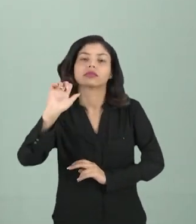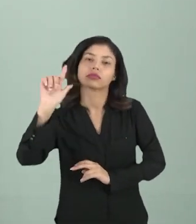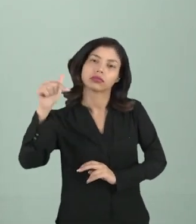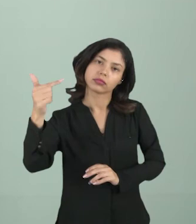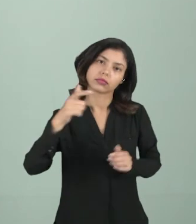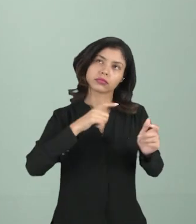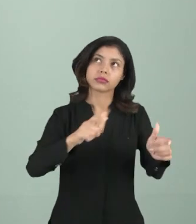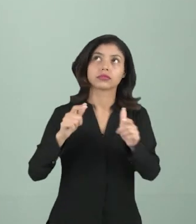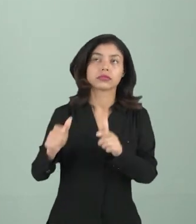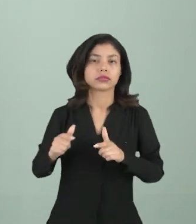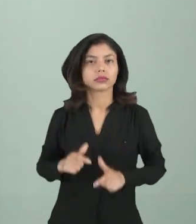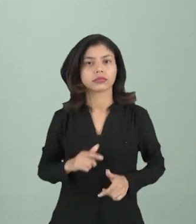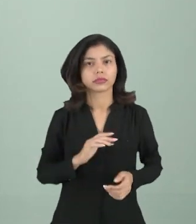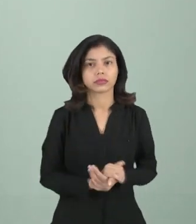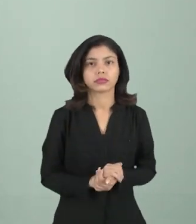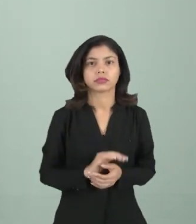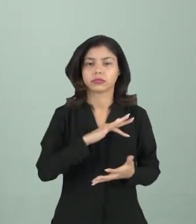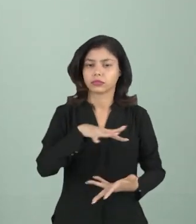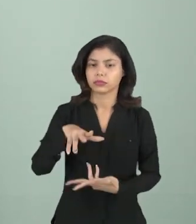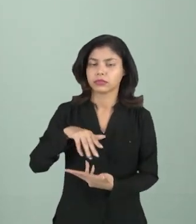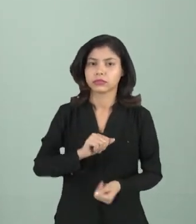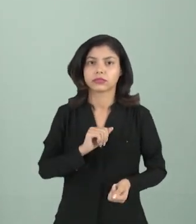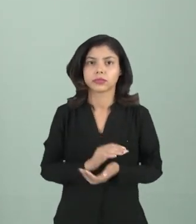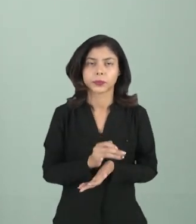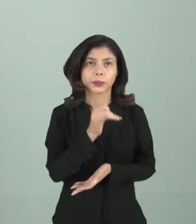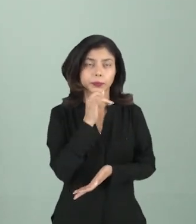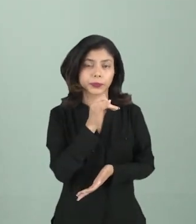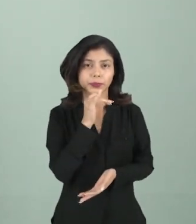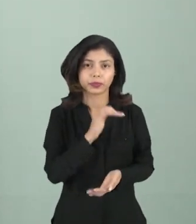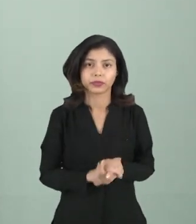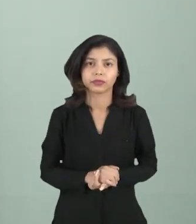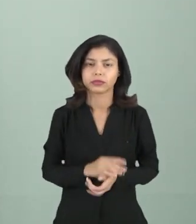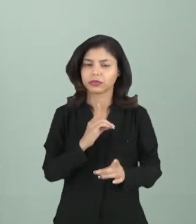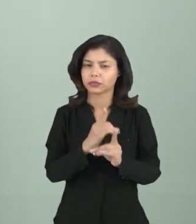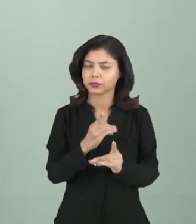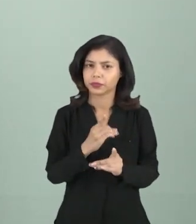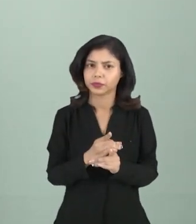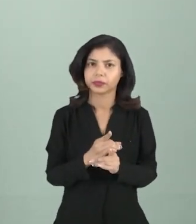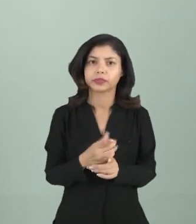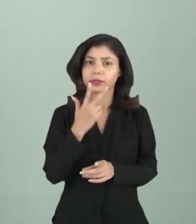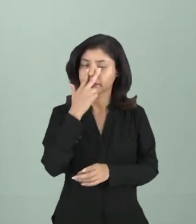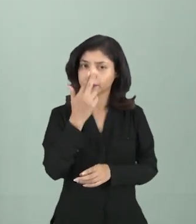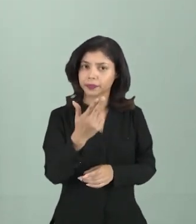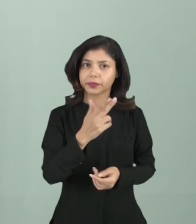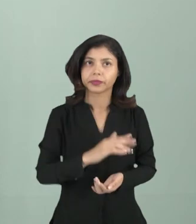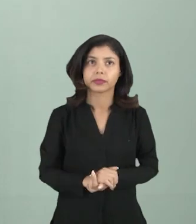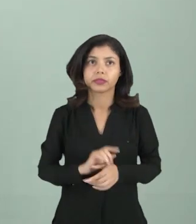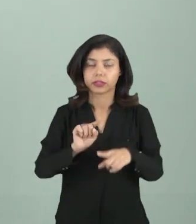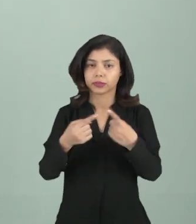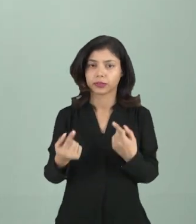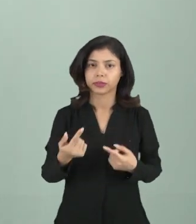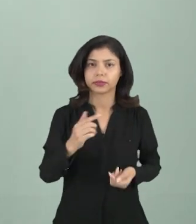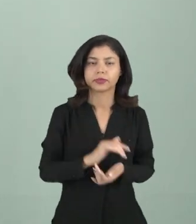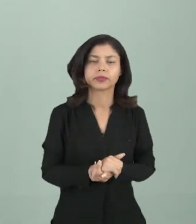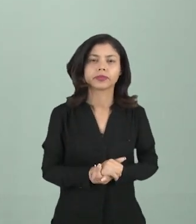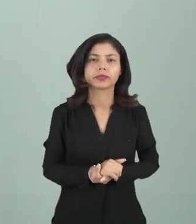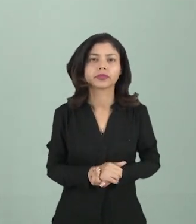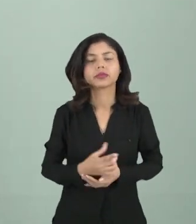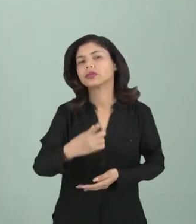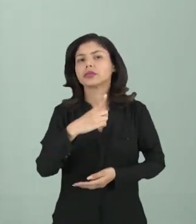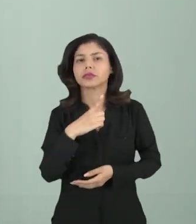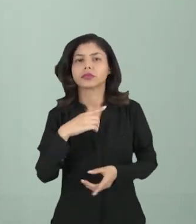outras localidades do mundo, por exemplo. Nós podemos encontrar as semelhanças, mas nós estamos tratando